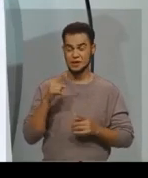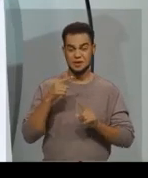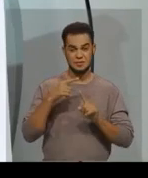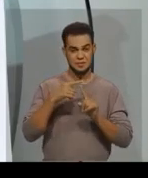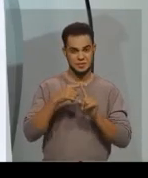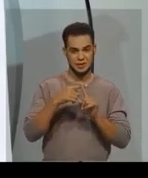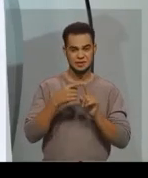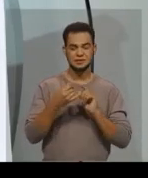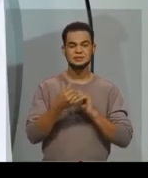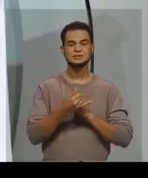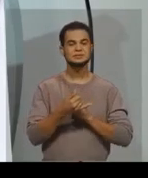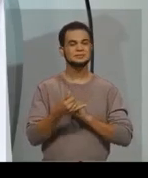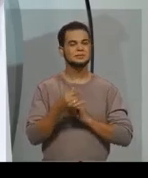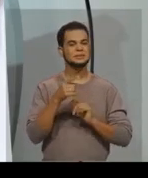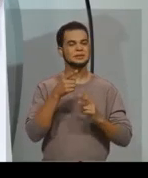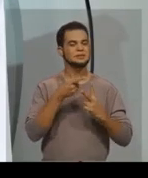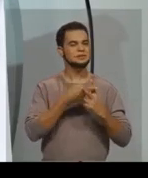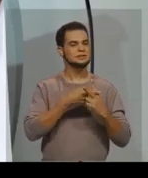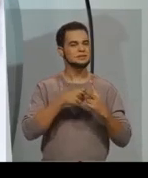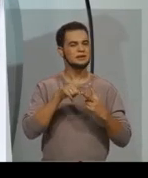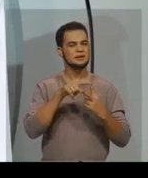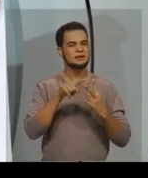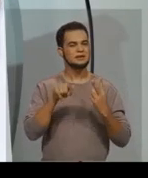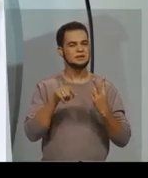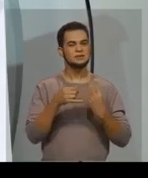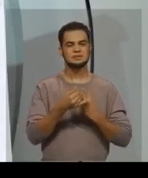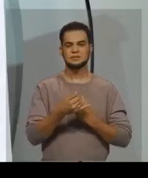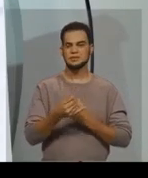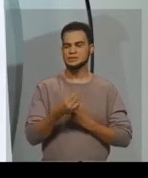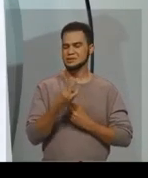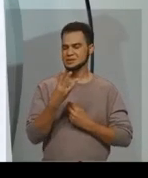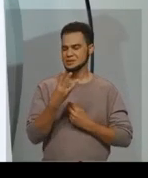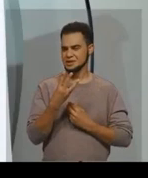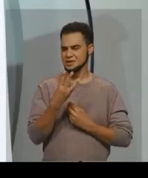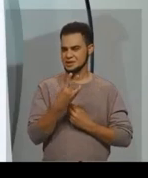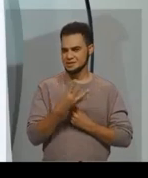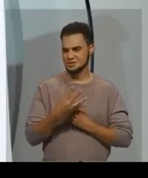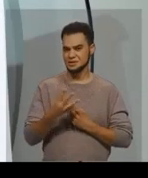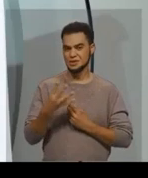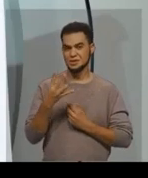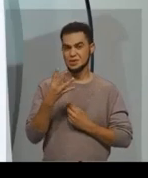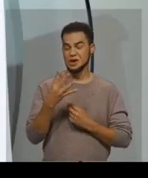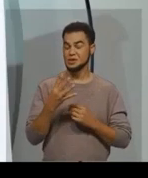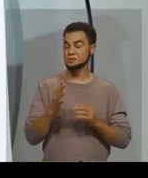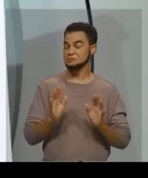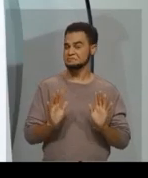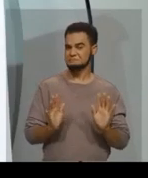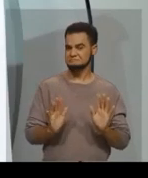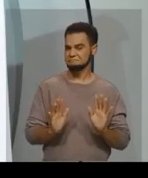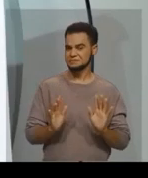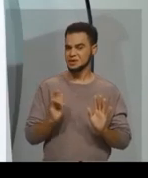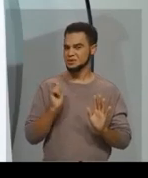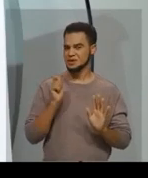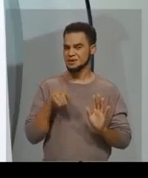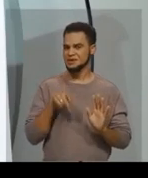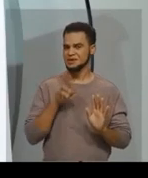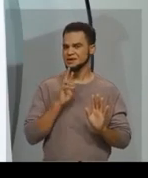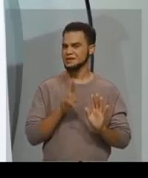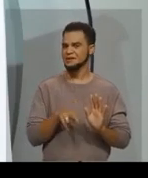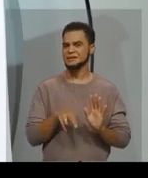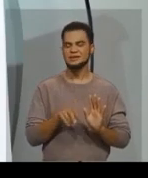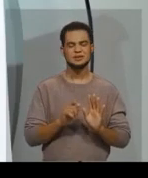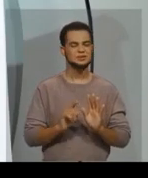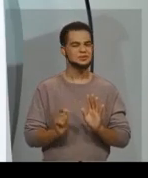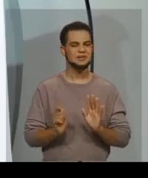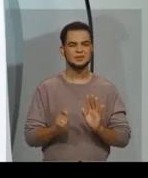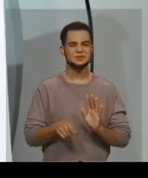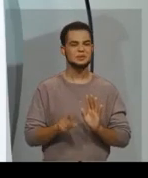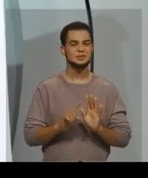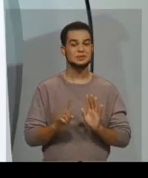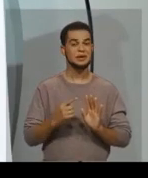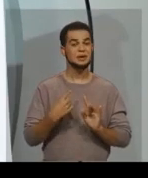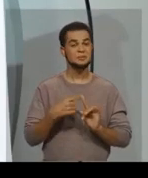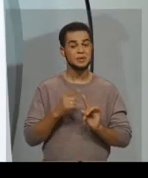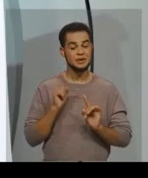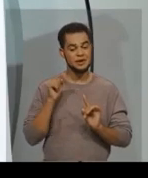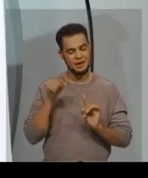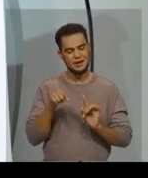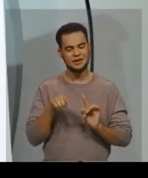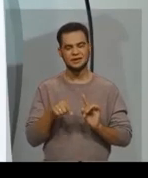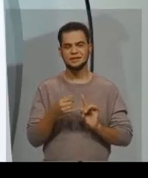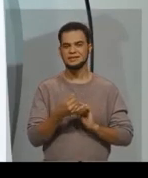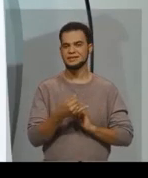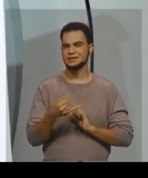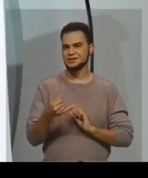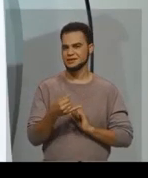de menos 3/4. Eu também não vou ter um resultado coerente porque a minha raiz é um número